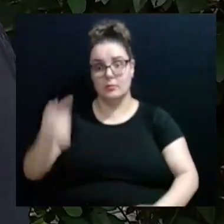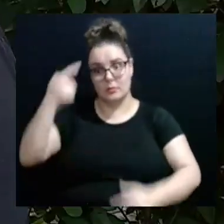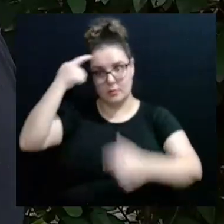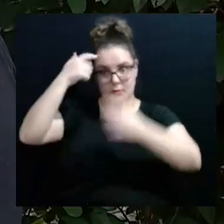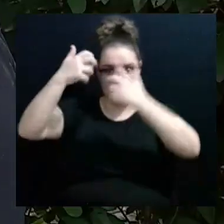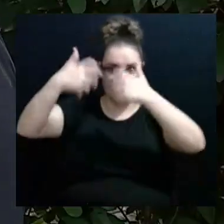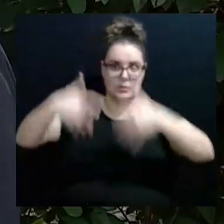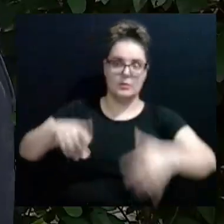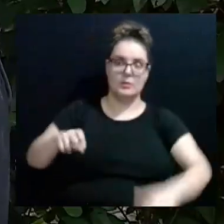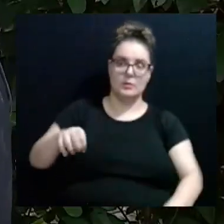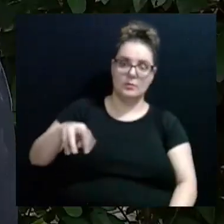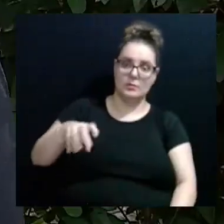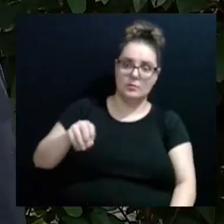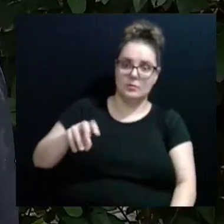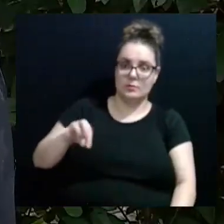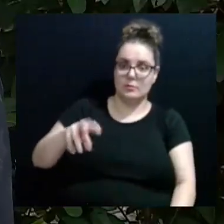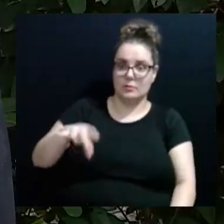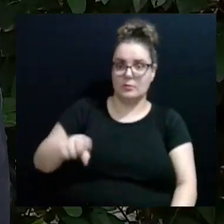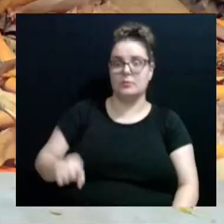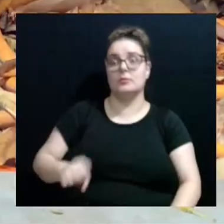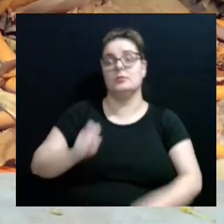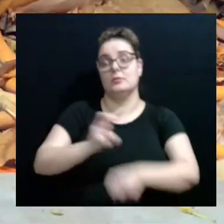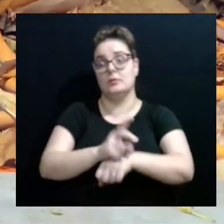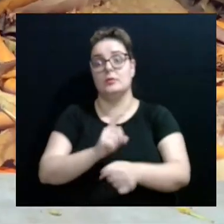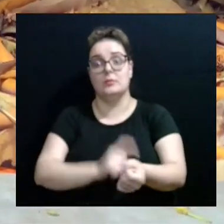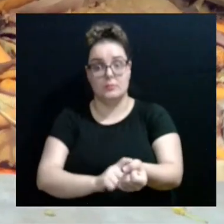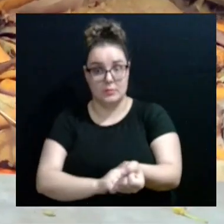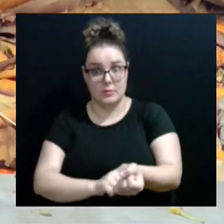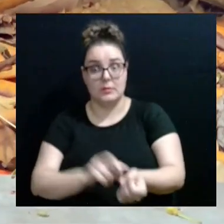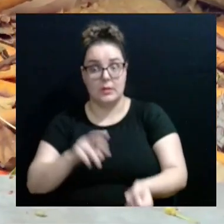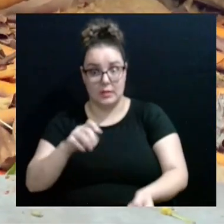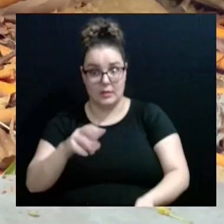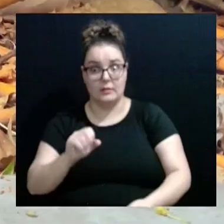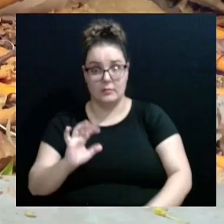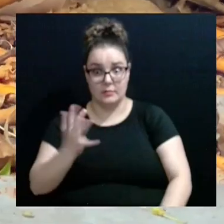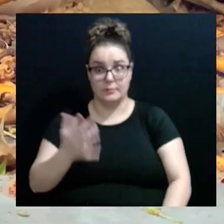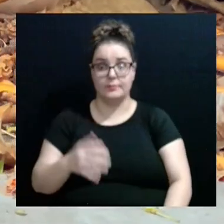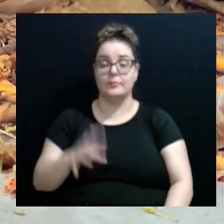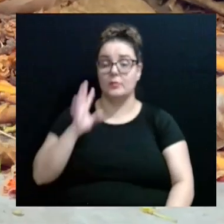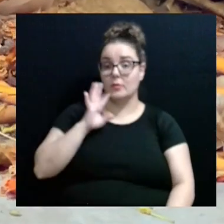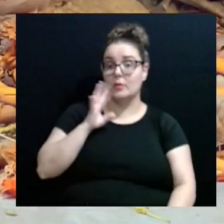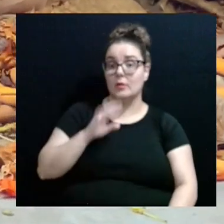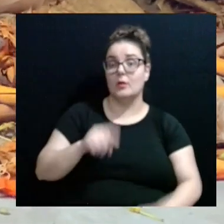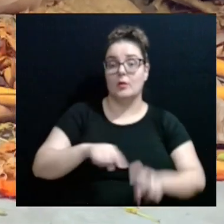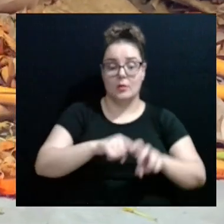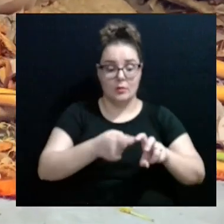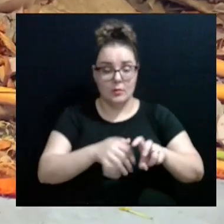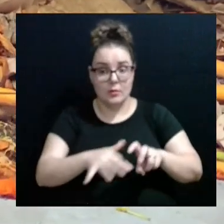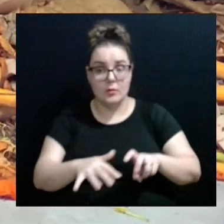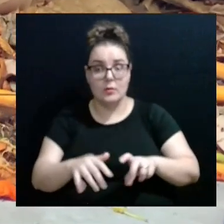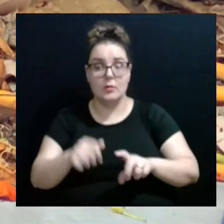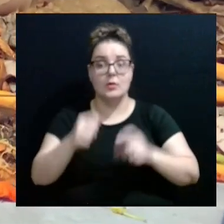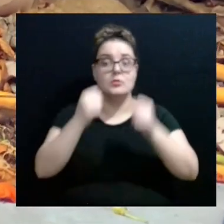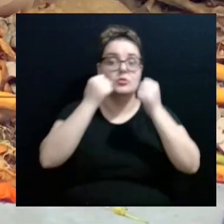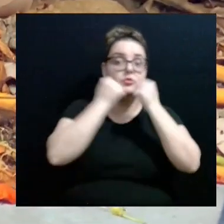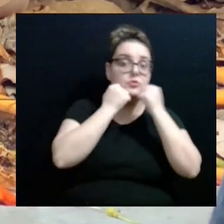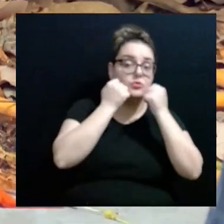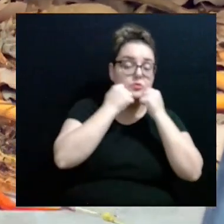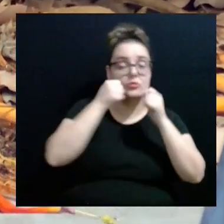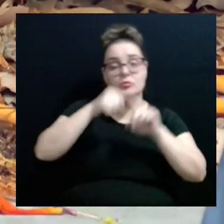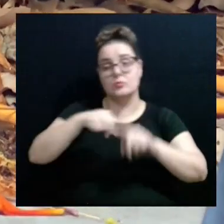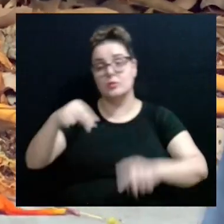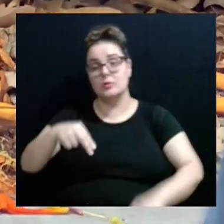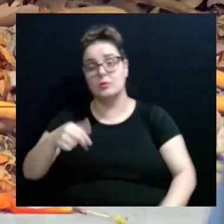o vírus da raiva tanto causa. Então, é muito legal. O período de reprodução é entre julho e novembro. Quando as mamães gambás